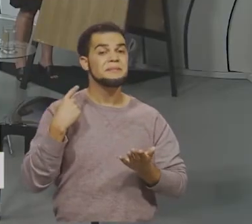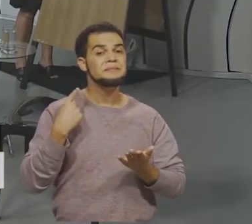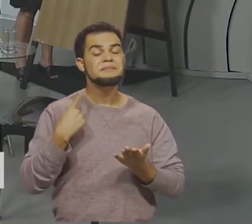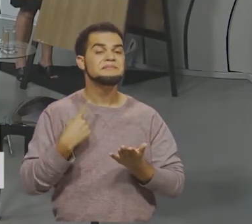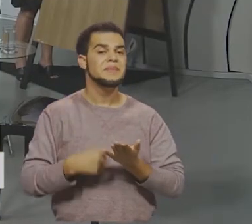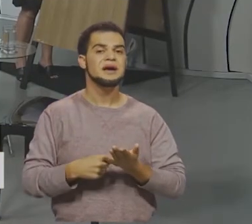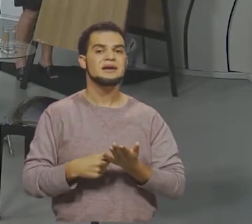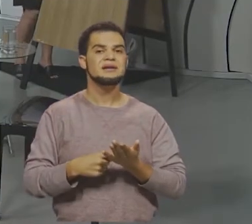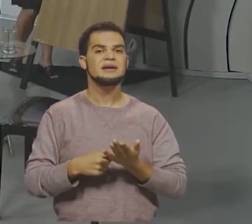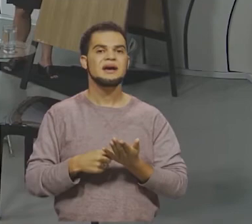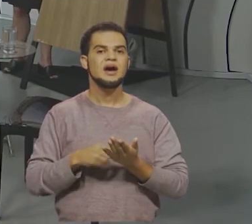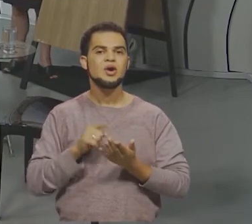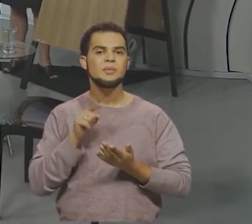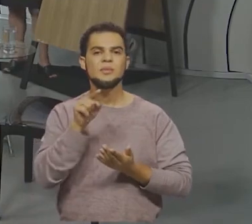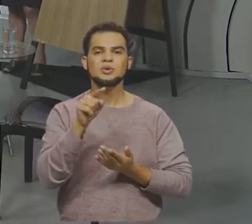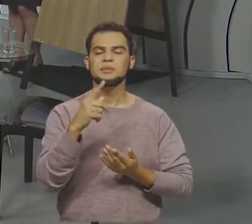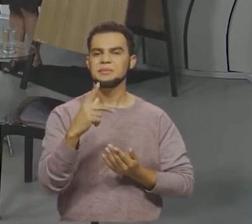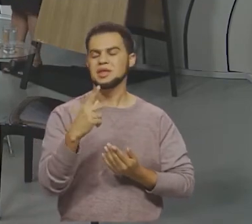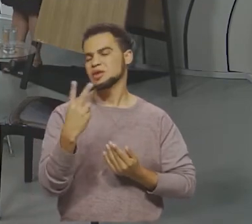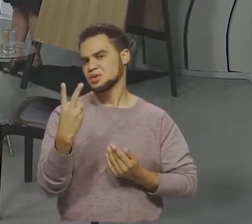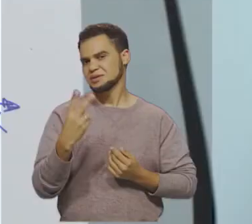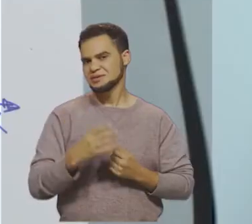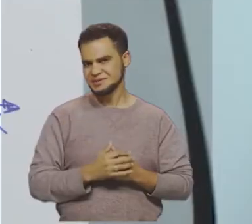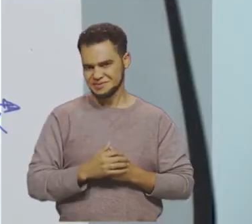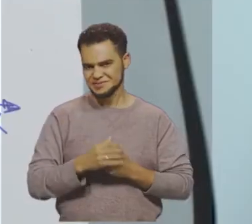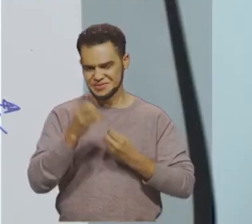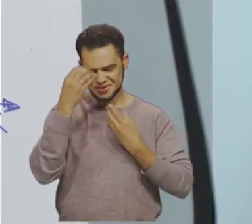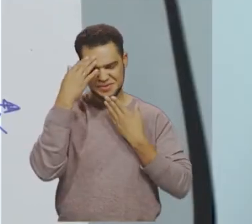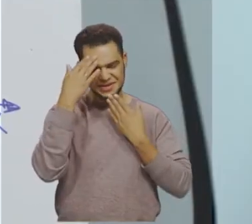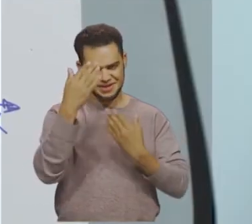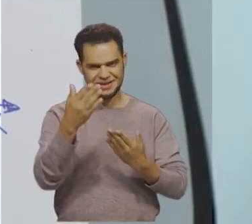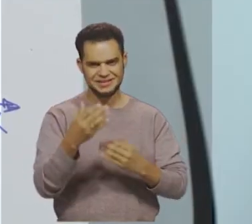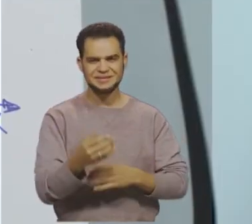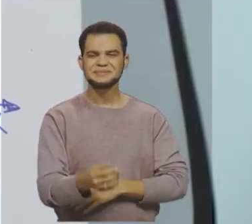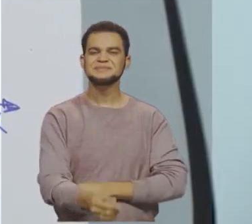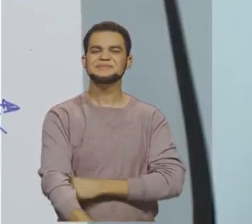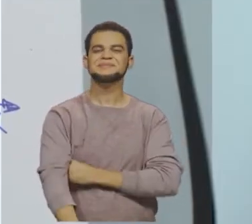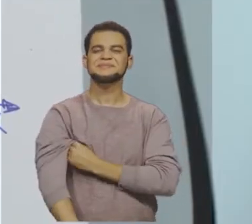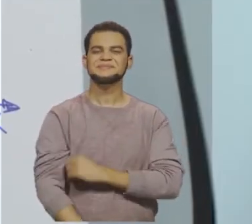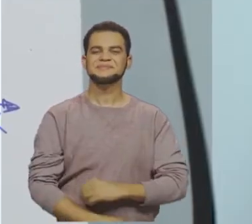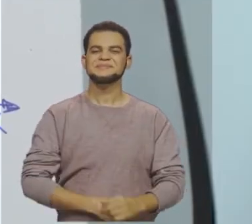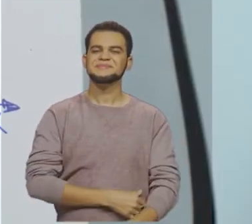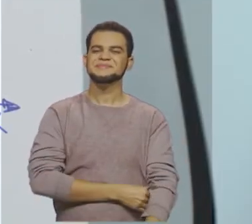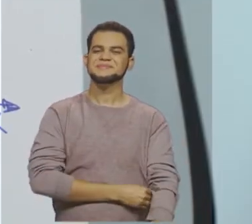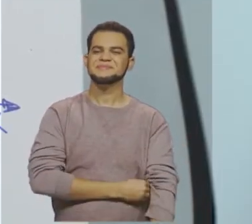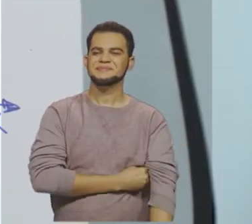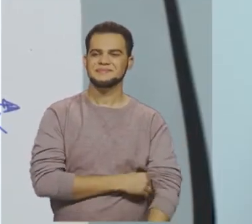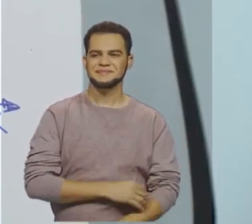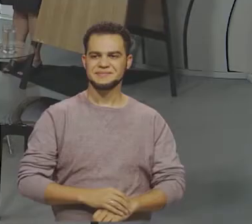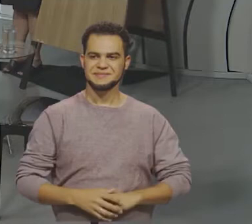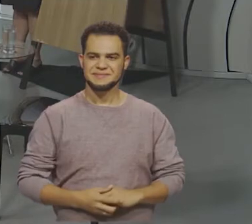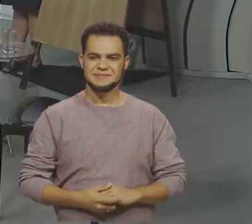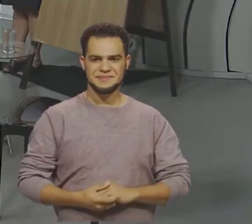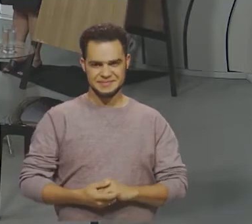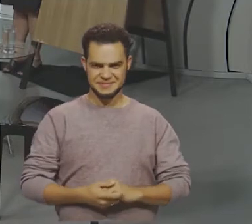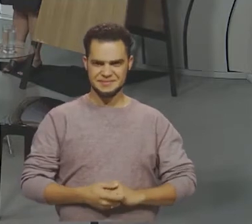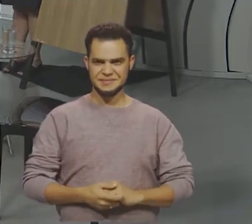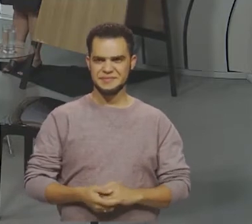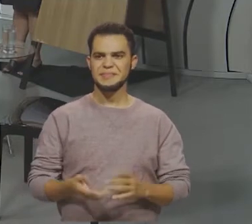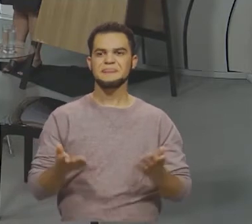ponto que eu vou chamar de P2. Muito obrigada. Entendido, né, Carlos Henrique?